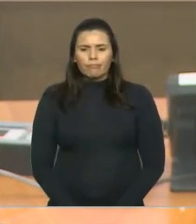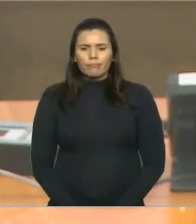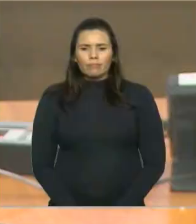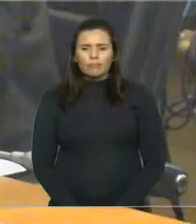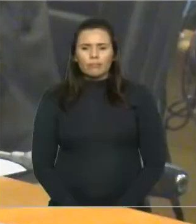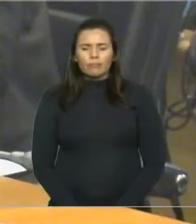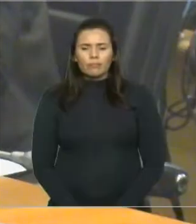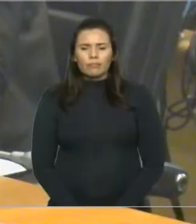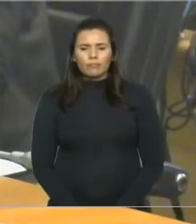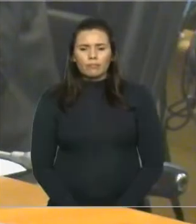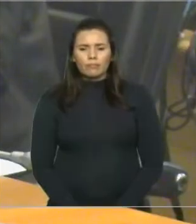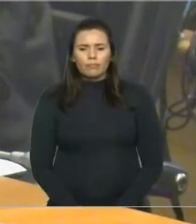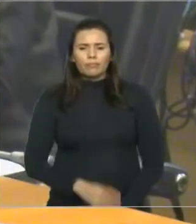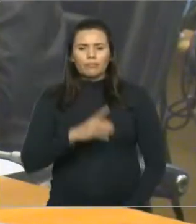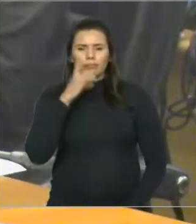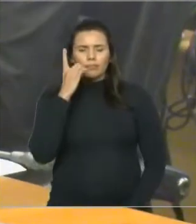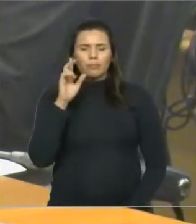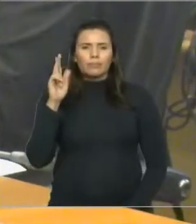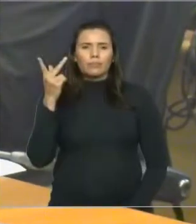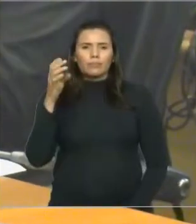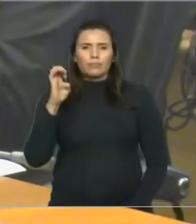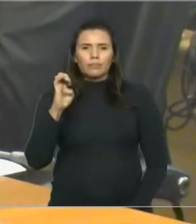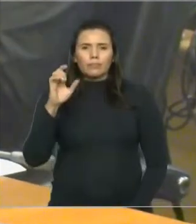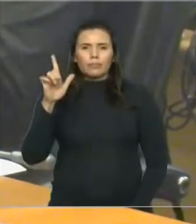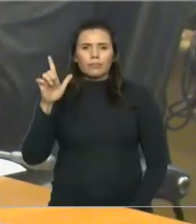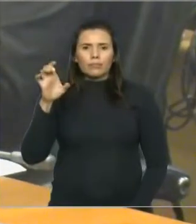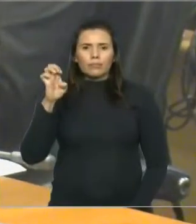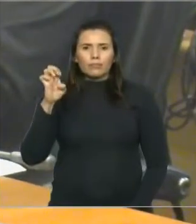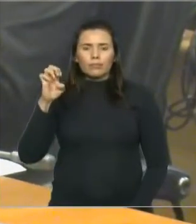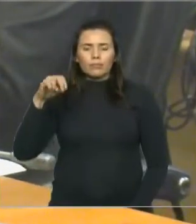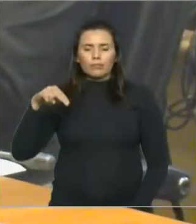Deputada Helena do Aelib, por 5 minutos.